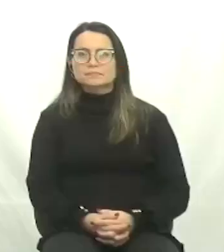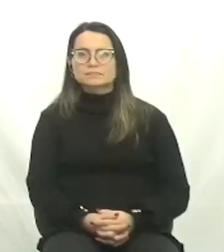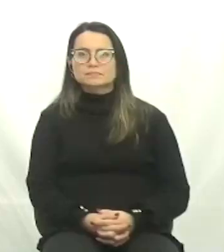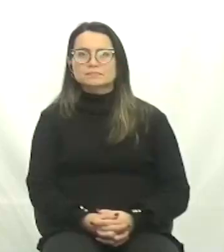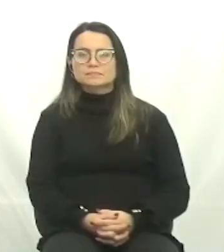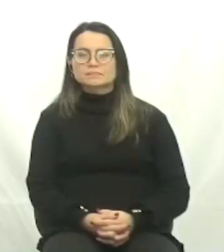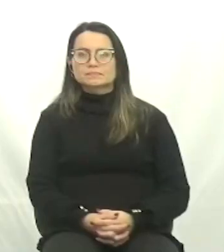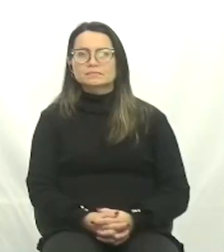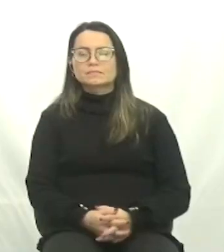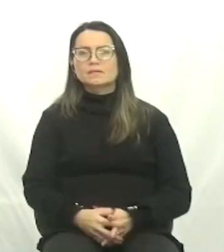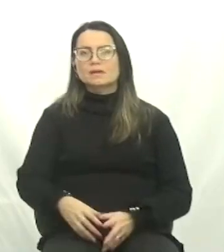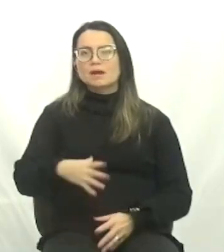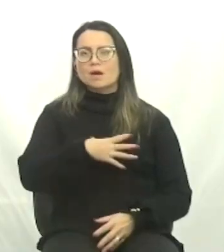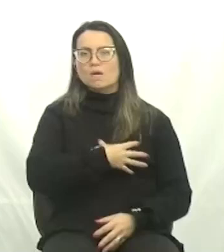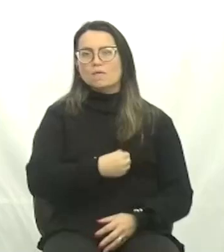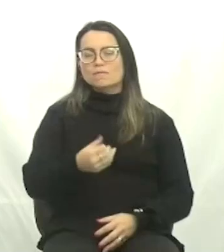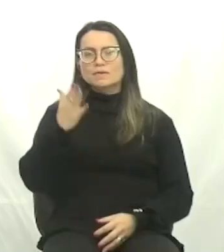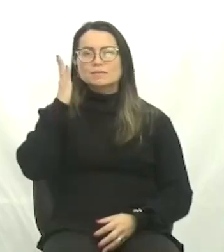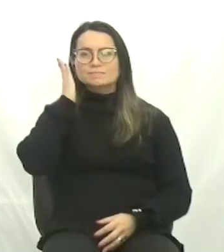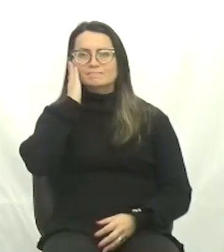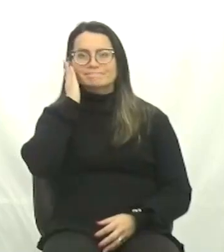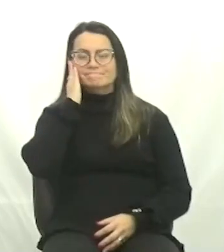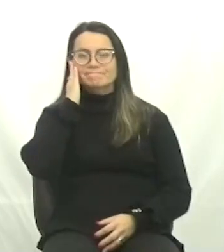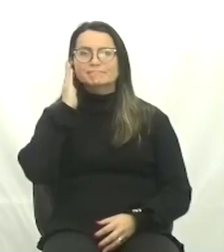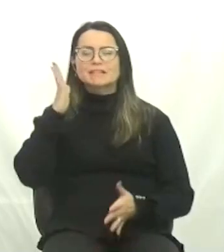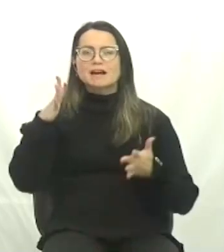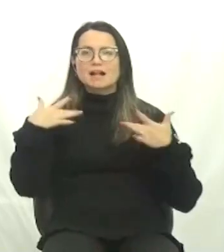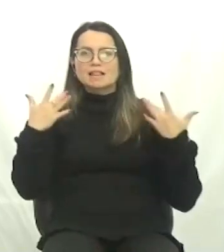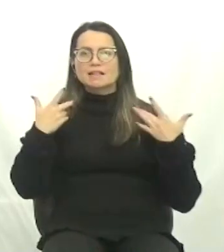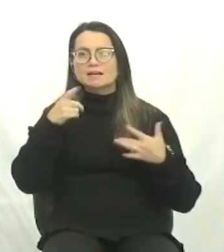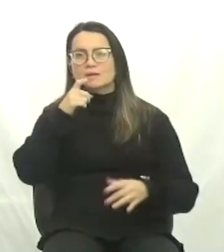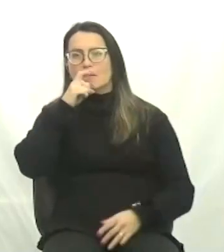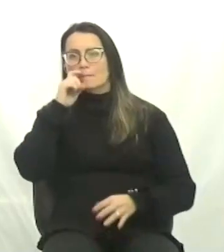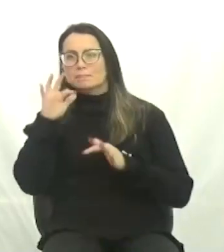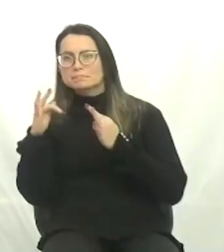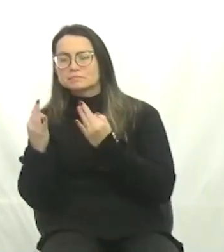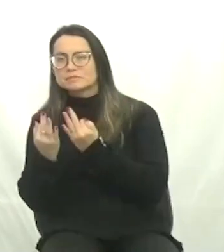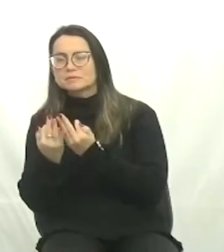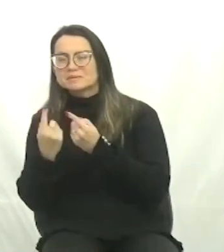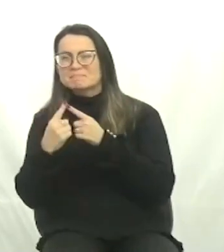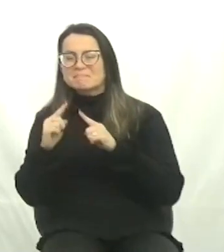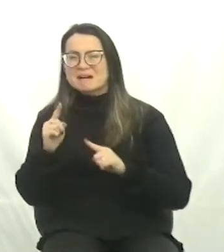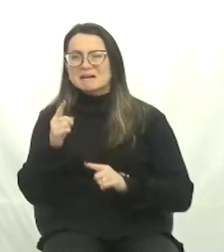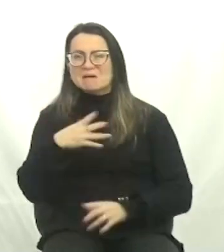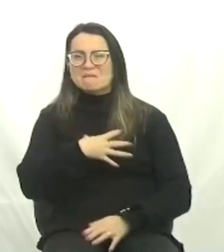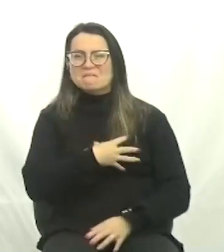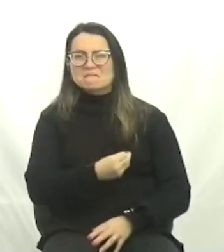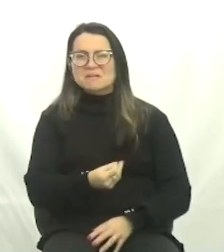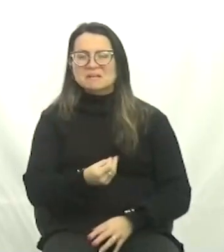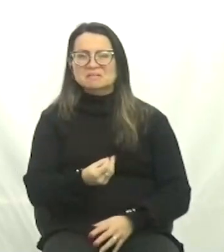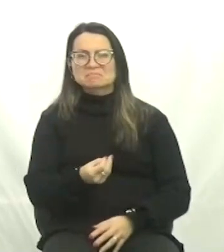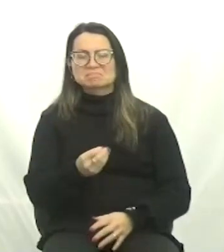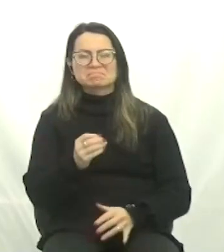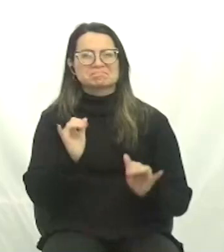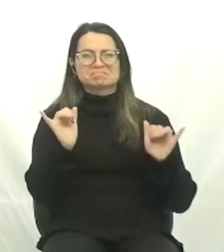pai, mas o filho insensato é a tristeza de sua mãe. Os tesouros da impiedade de nada